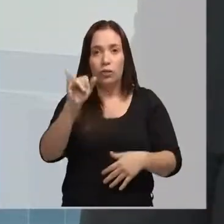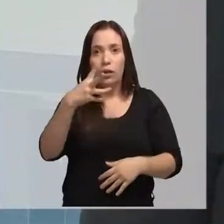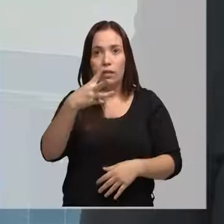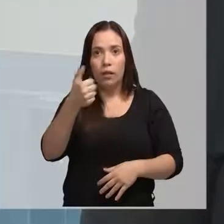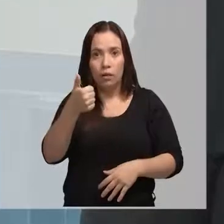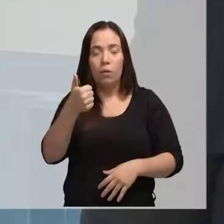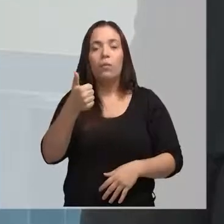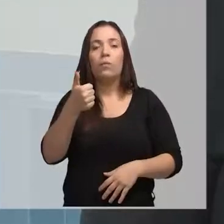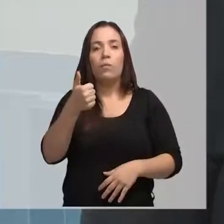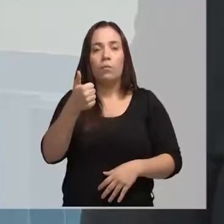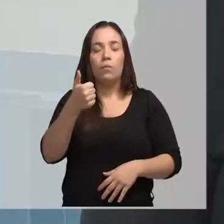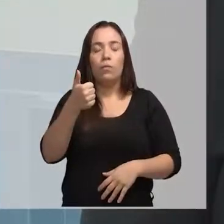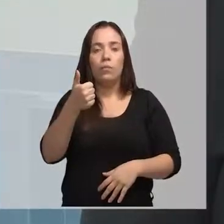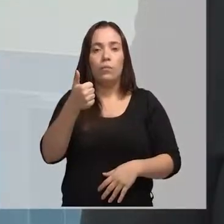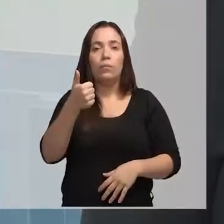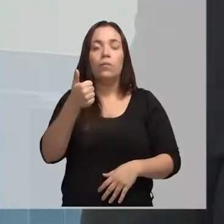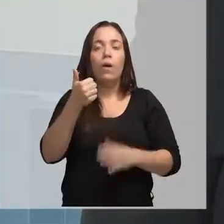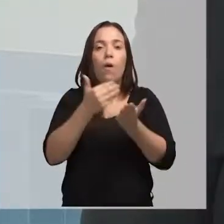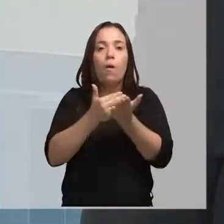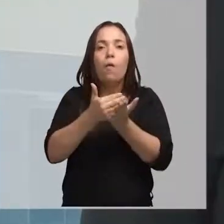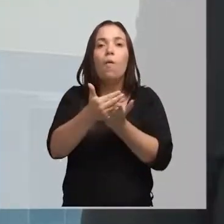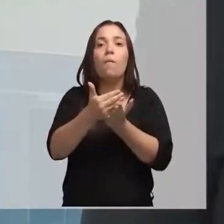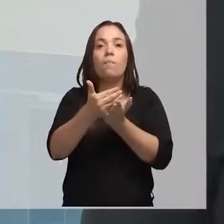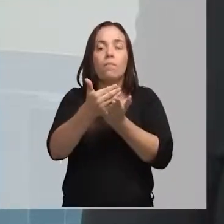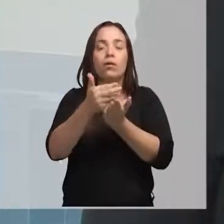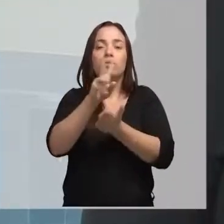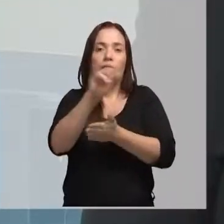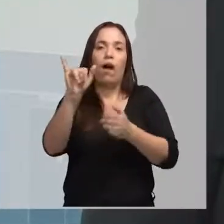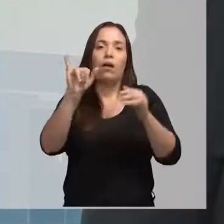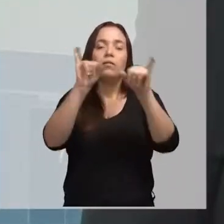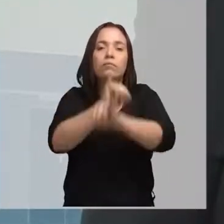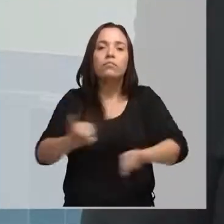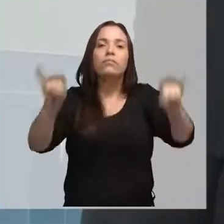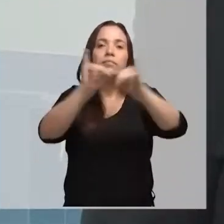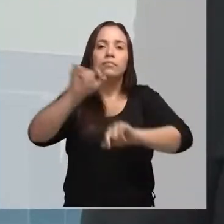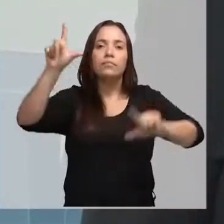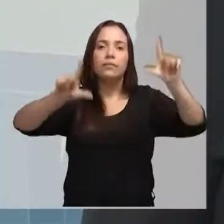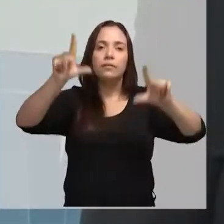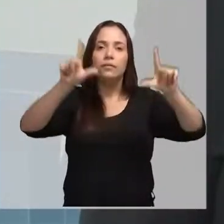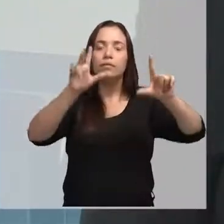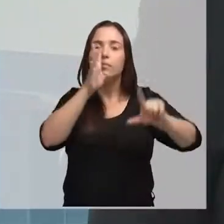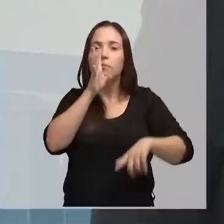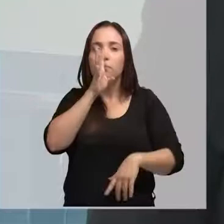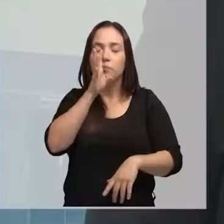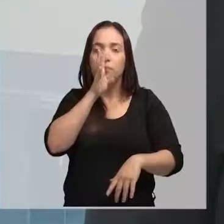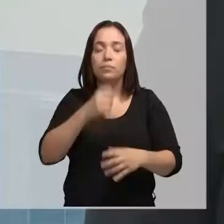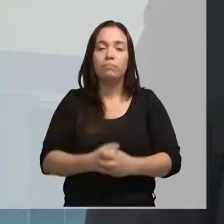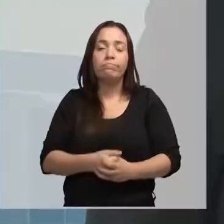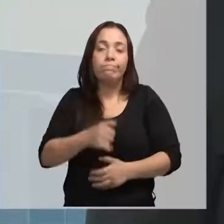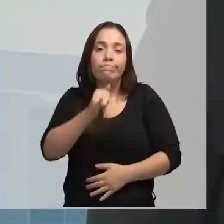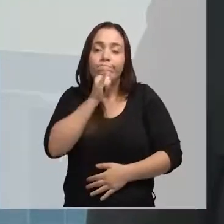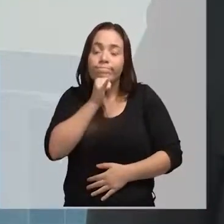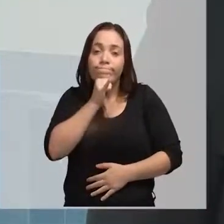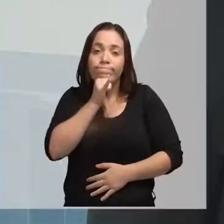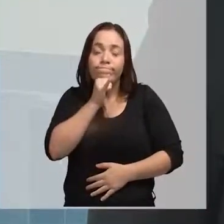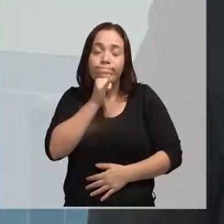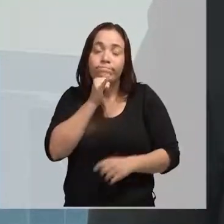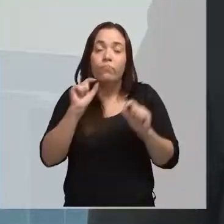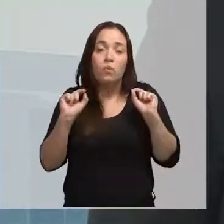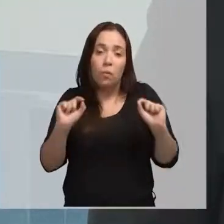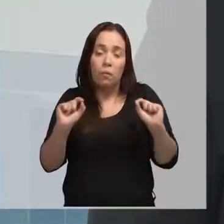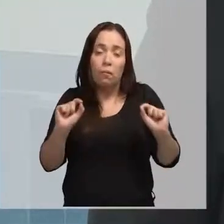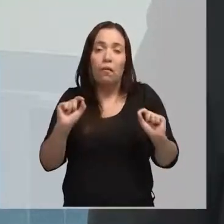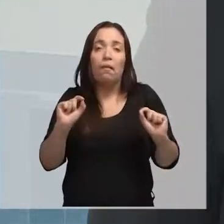iniciou-se também a propaganda na televisão. O processo de eleição está em andamento. Lamento profundamente que a gente